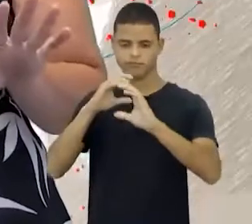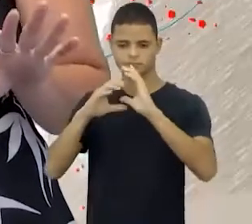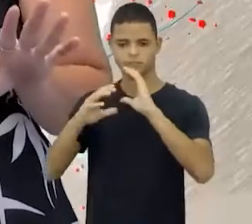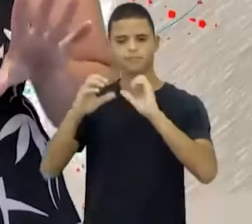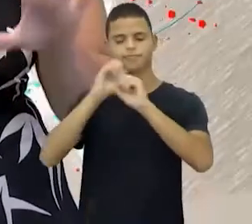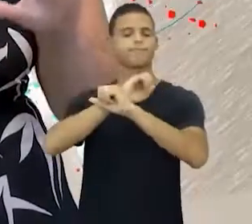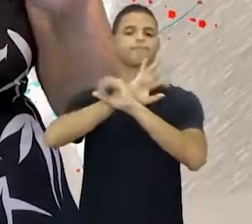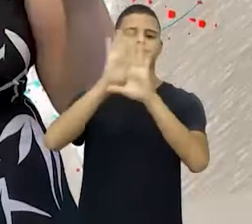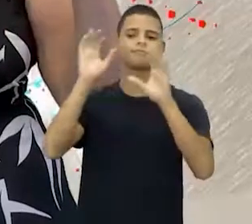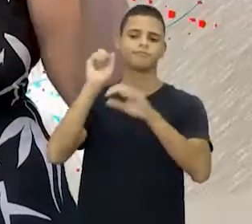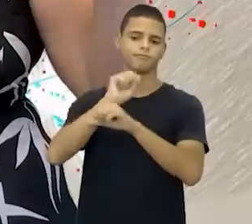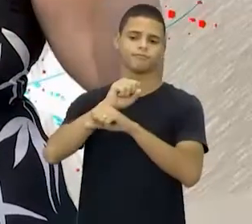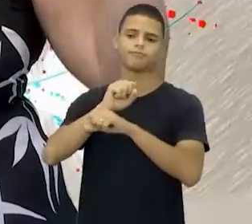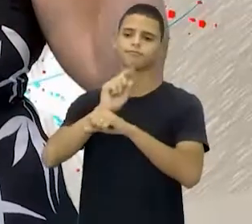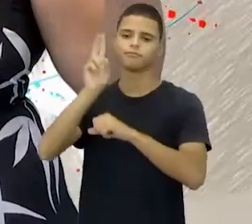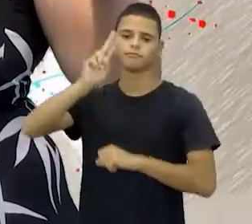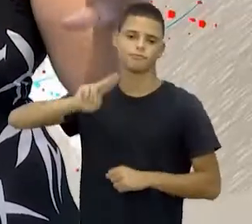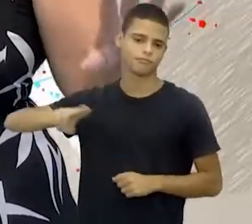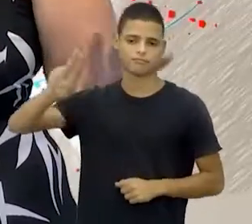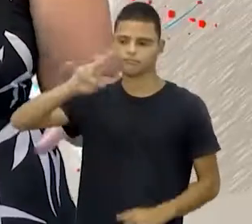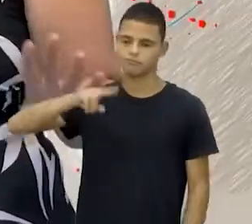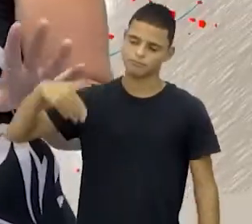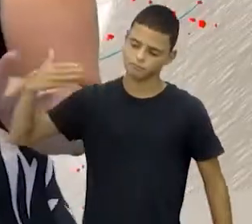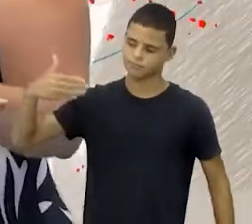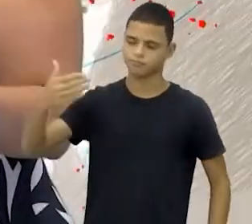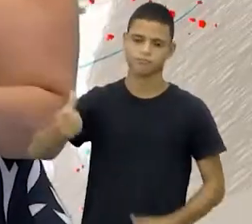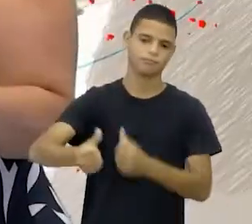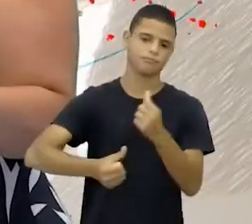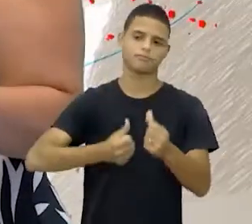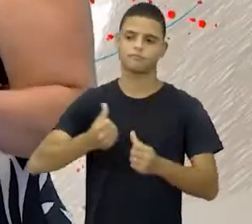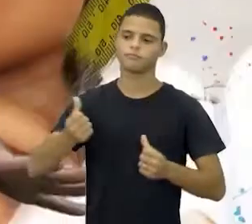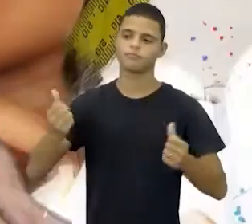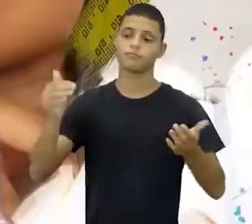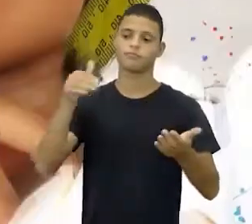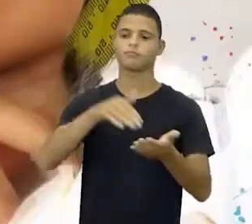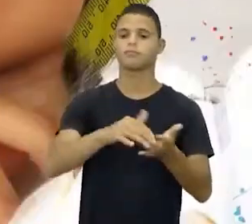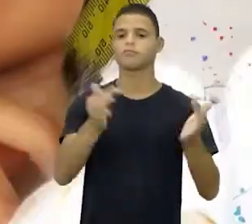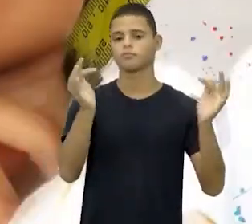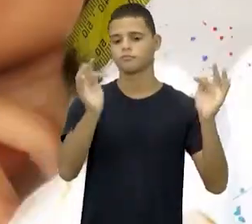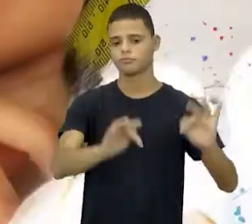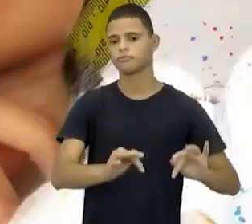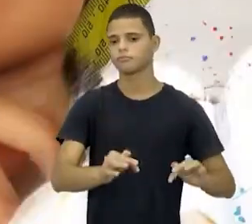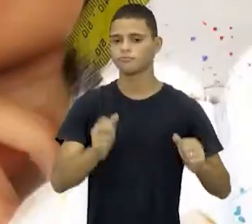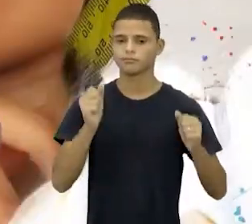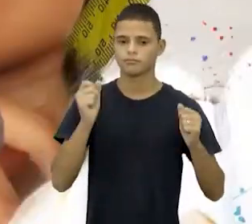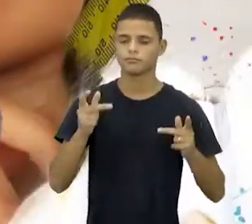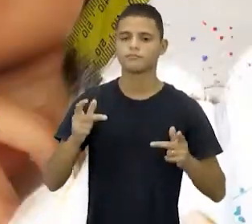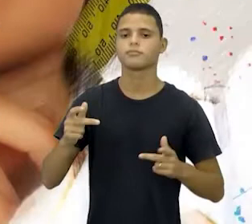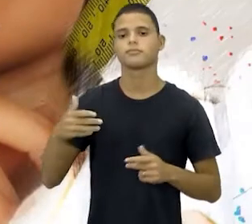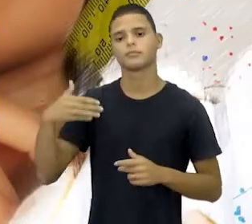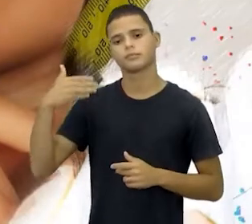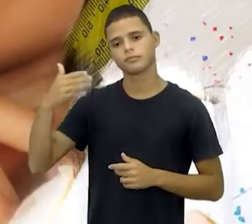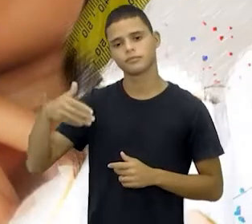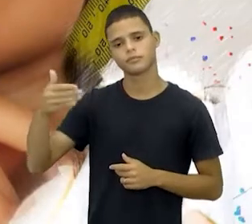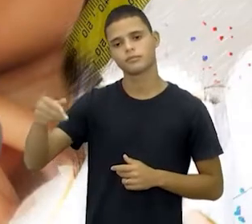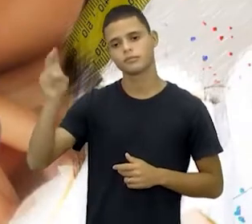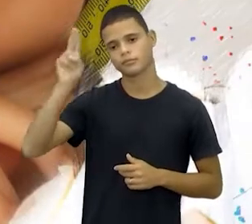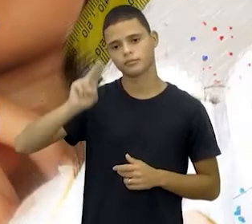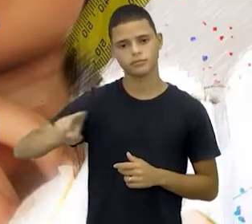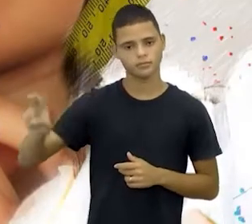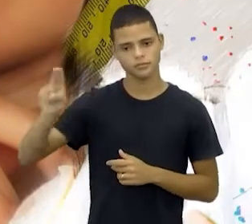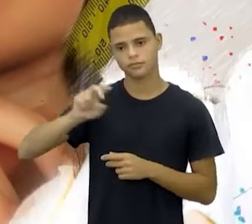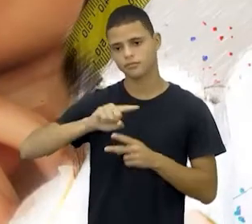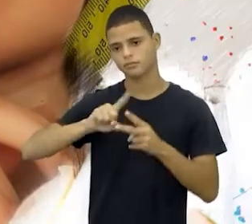Ficou bem claro e a gente vai usar isso no semestre todo, é isso? Exatamente. Durante todo o nosso semestre nós vamos usar essas duas formas